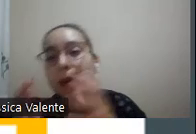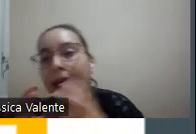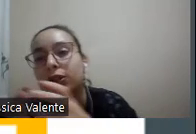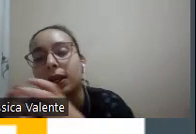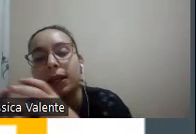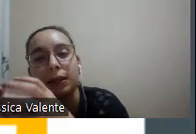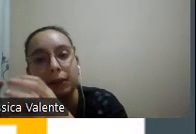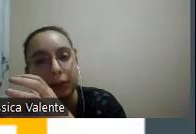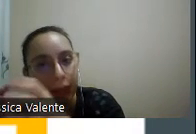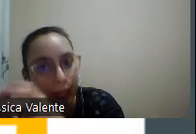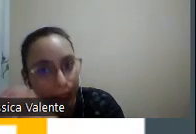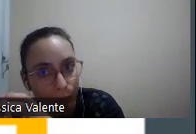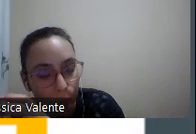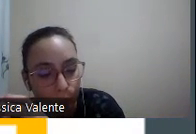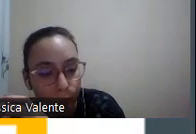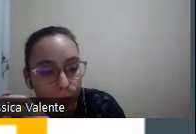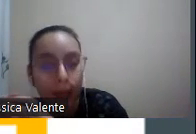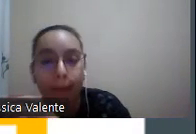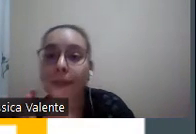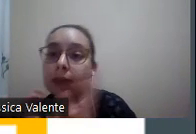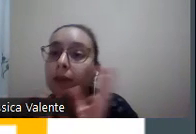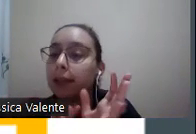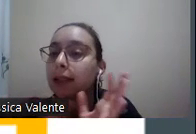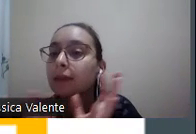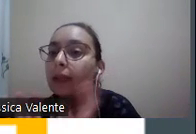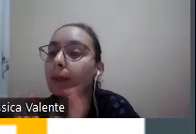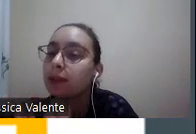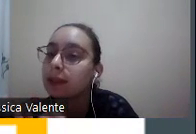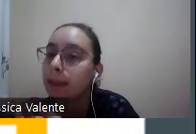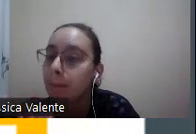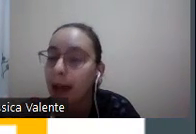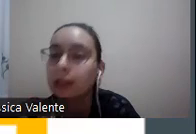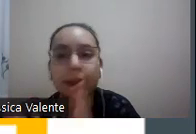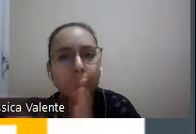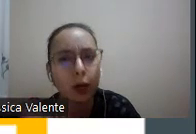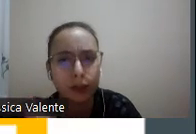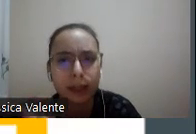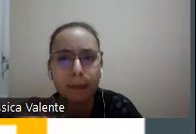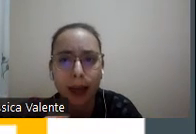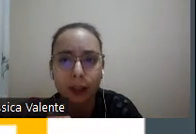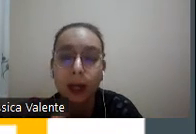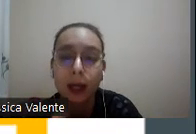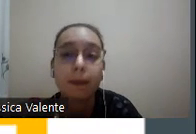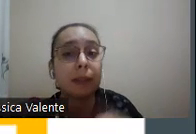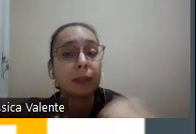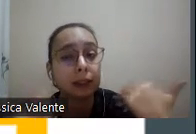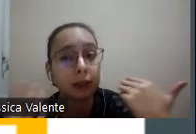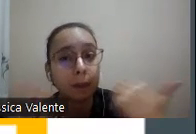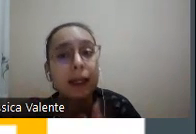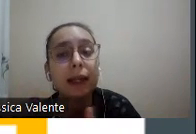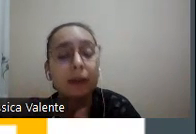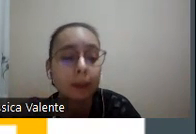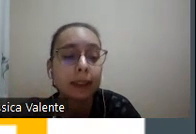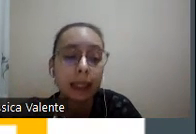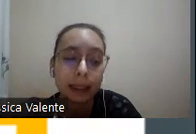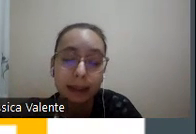é parte daquele grupo. Mas isso não quer dizer que você não possa fazer parte, você pode fazer parte, mas é preciso